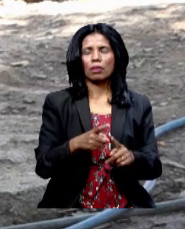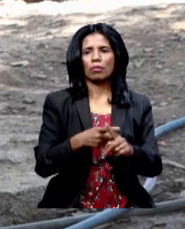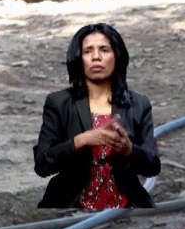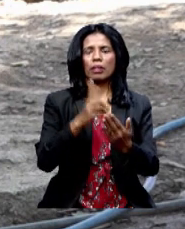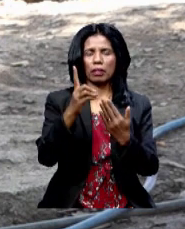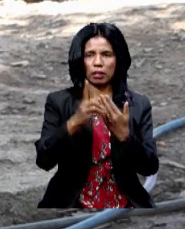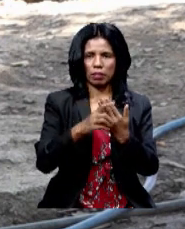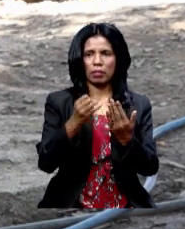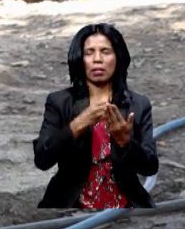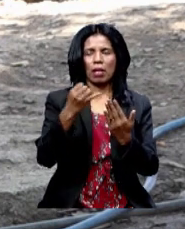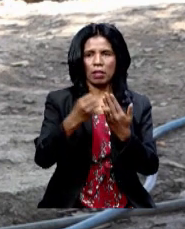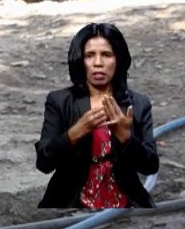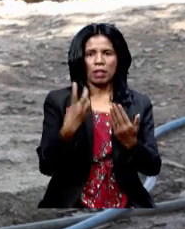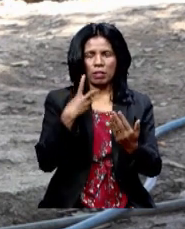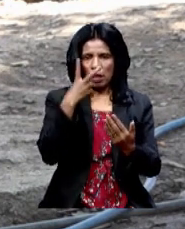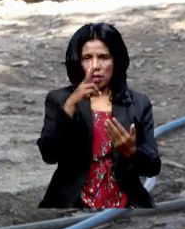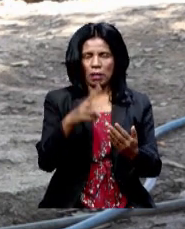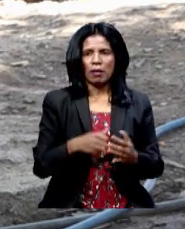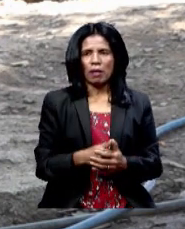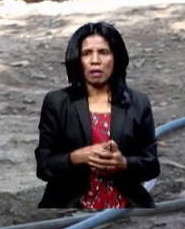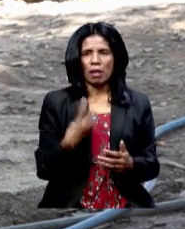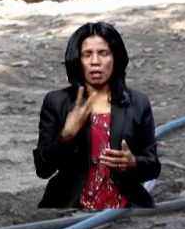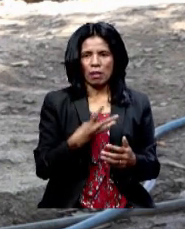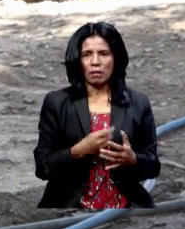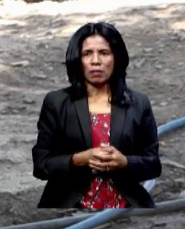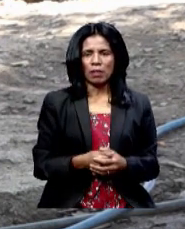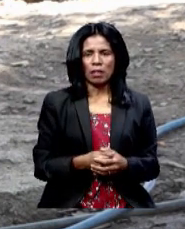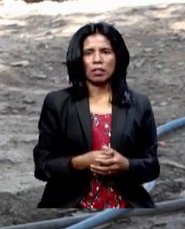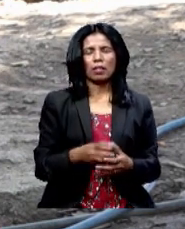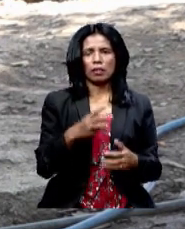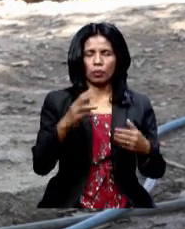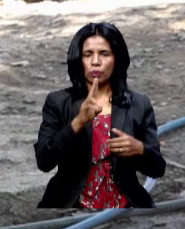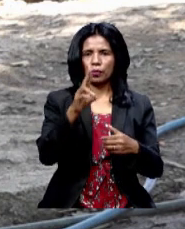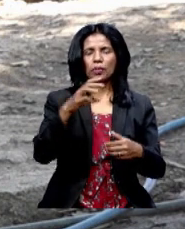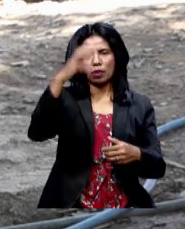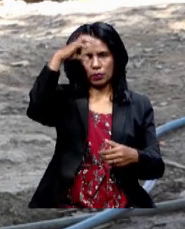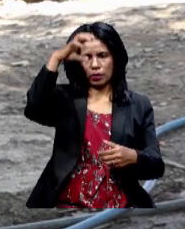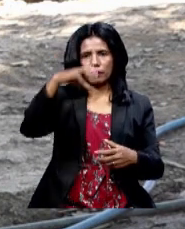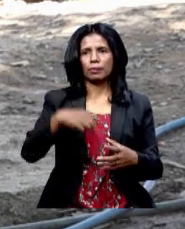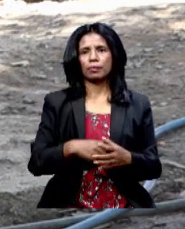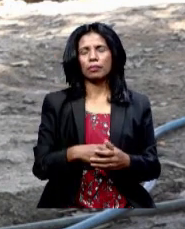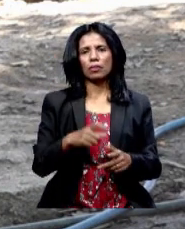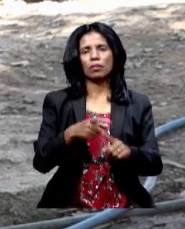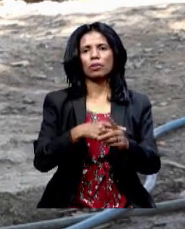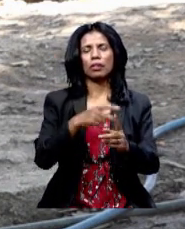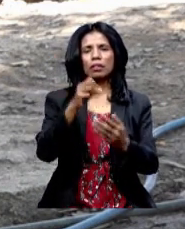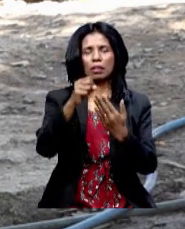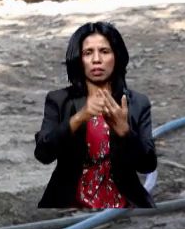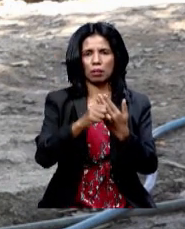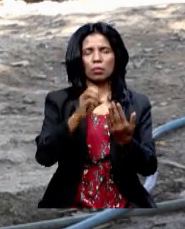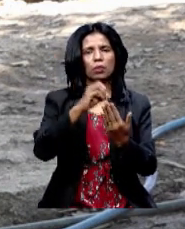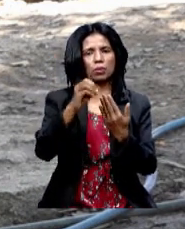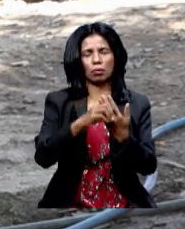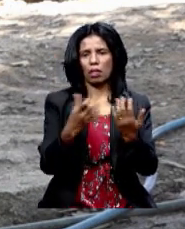dezembro, janeiro, pelo menos, diferença. Preocupa bem, mas menos situado. Quando setembro, agosto, setembro, outubro, antes da alguém, nem se usaram para